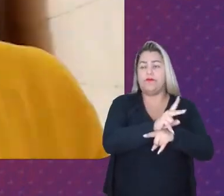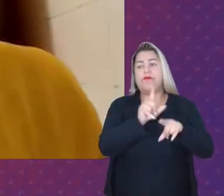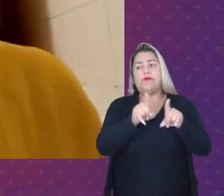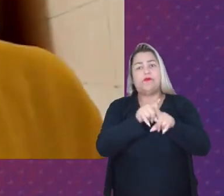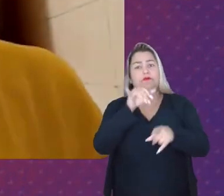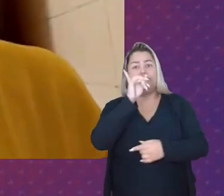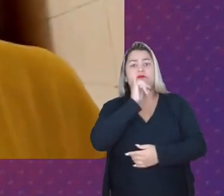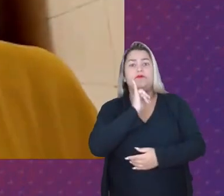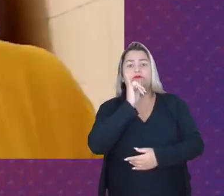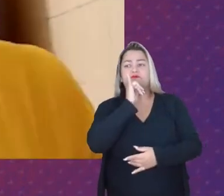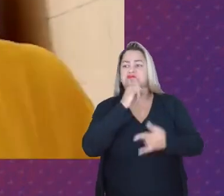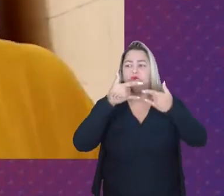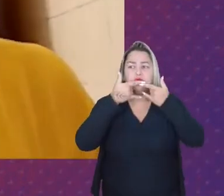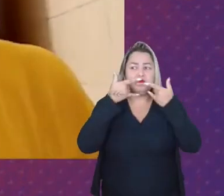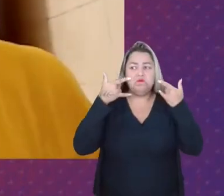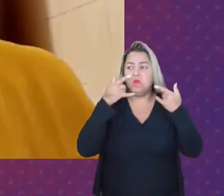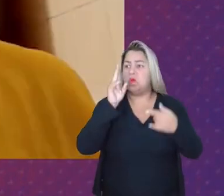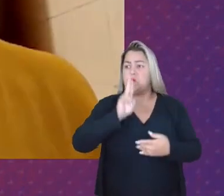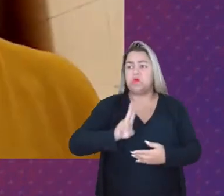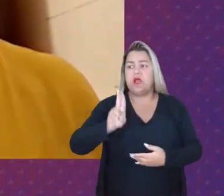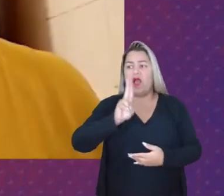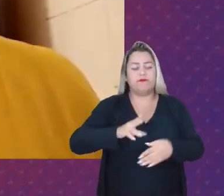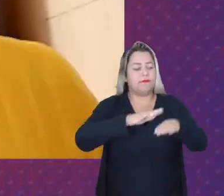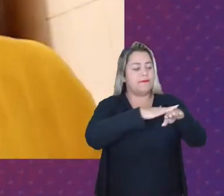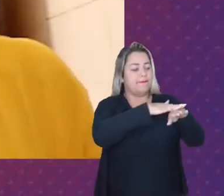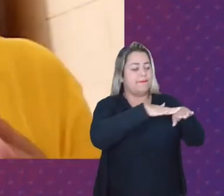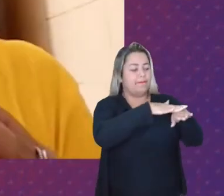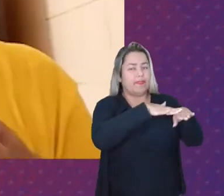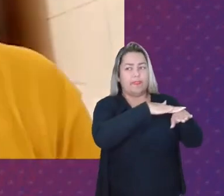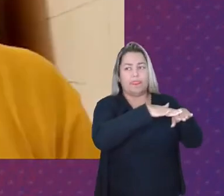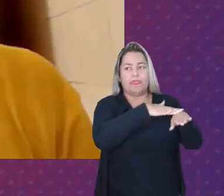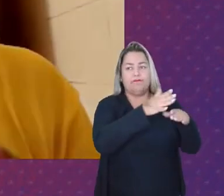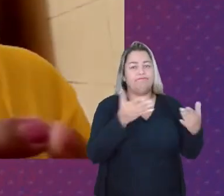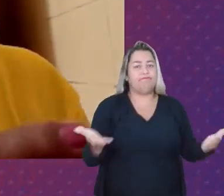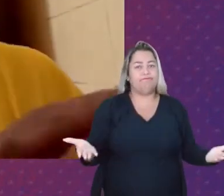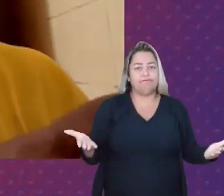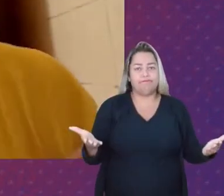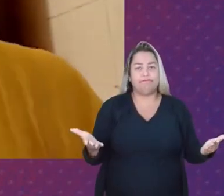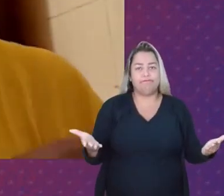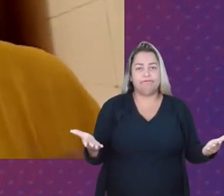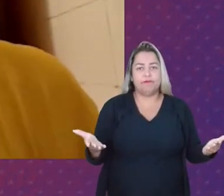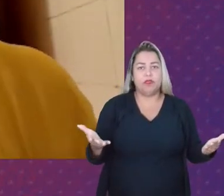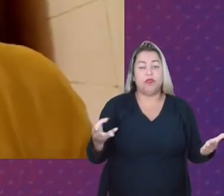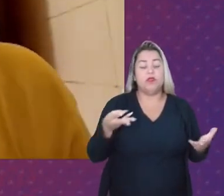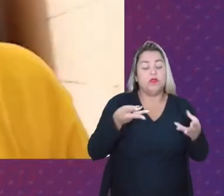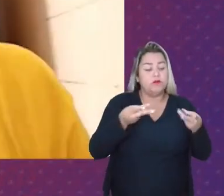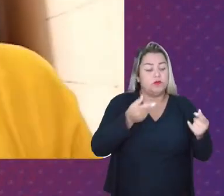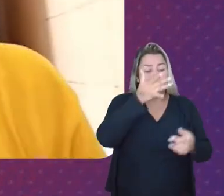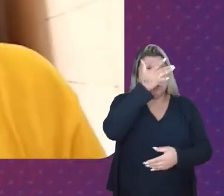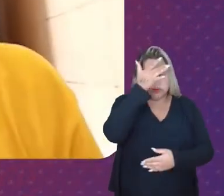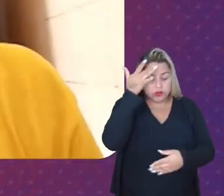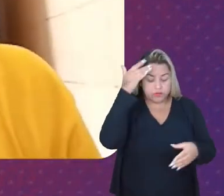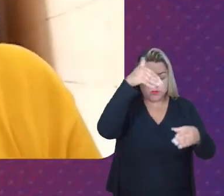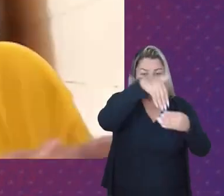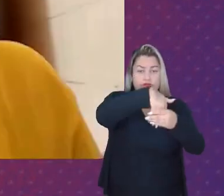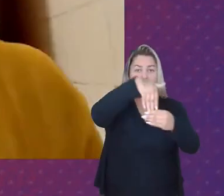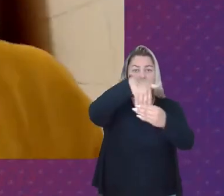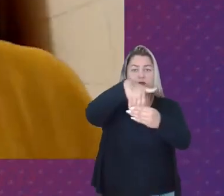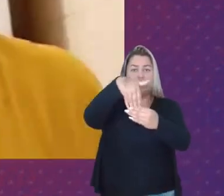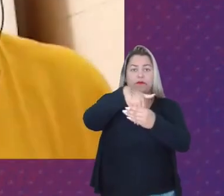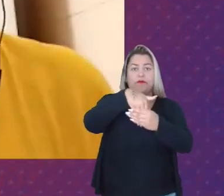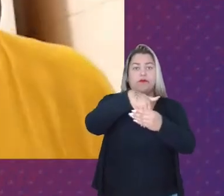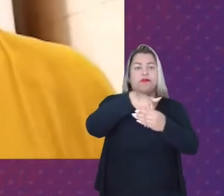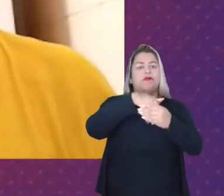para onde ia sem máscara, conversava, tal. E isso, muitas pessoas que votaram nele e que se